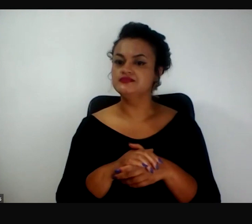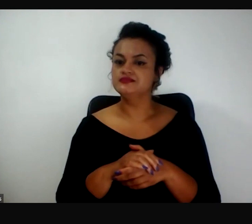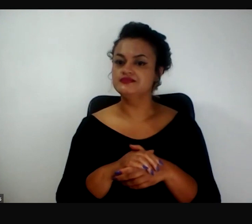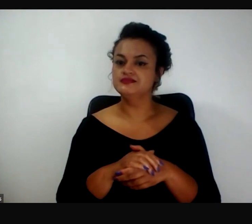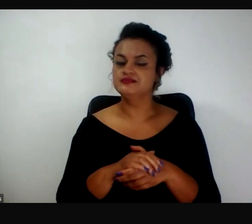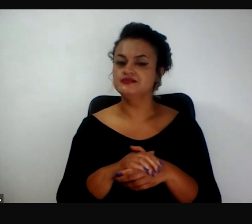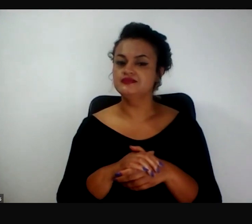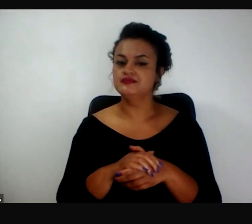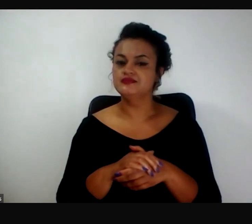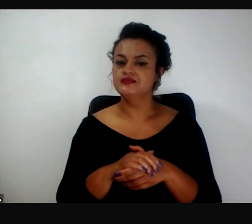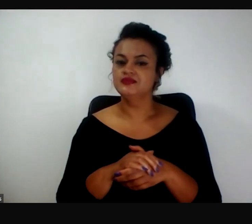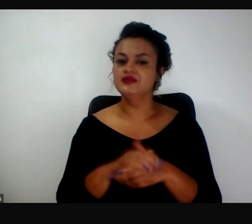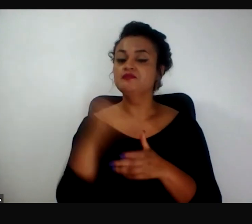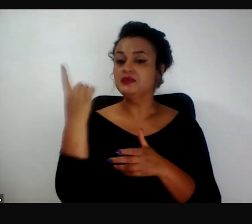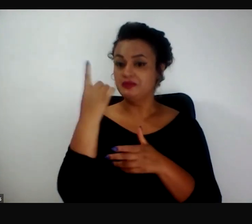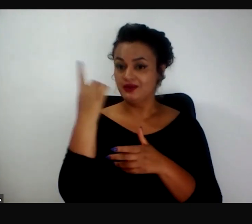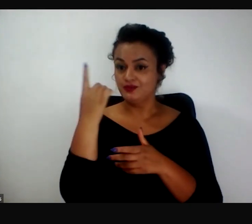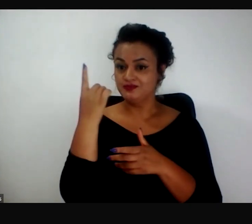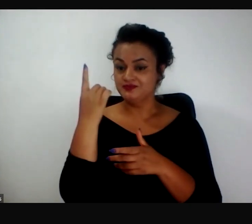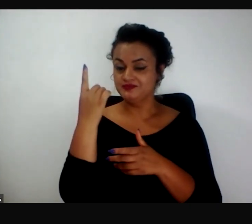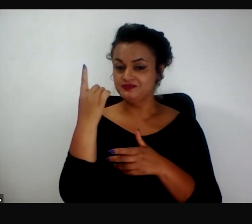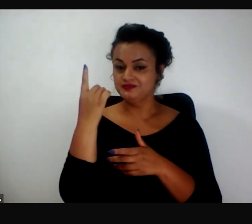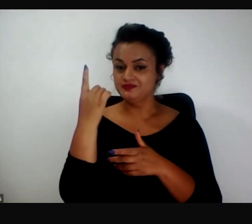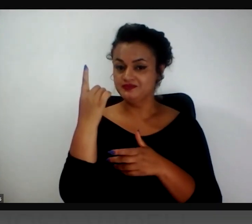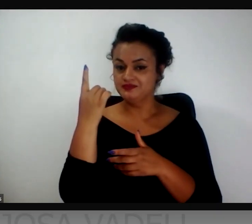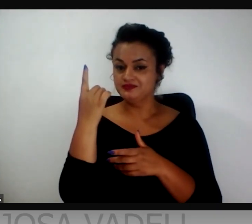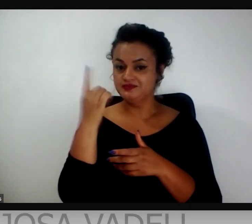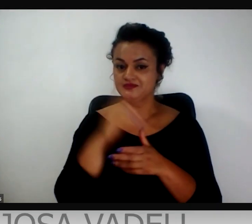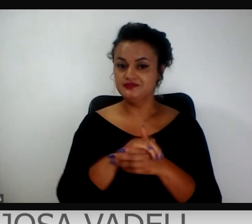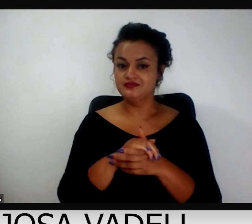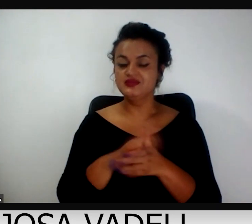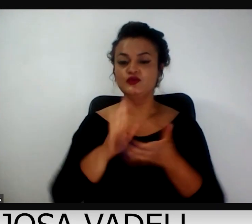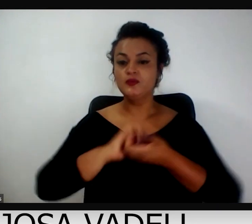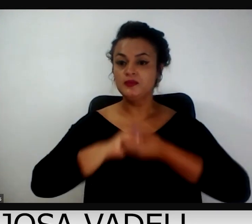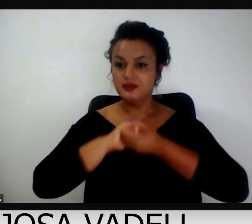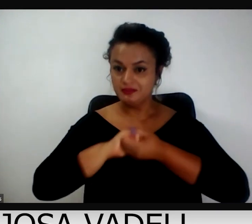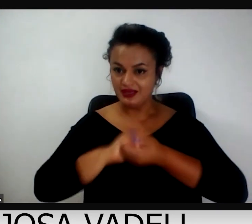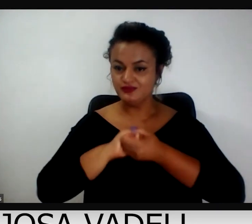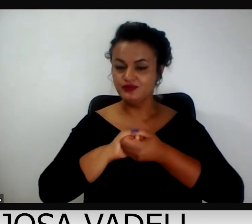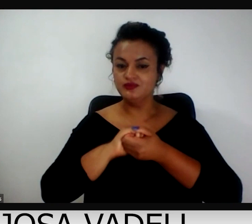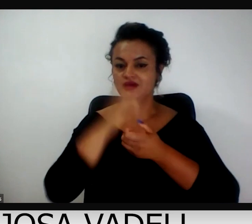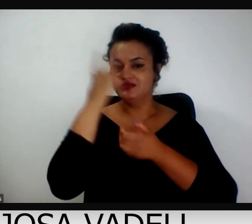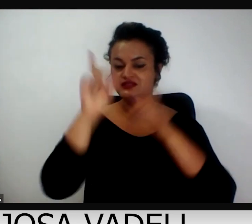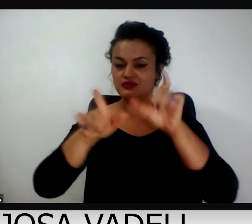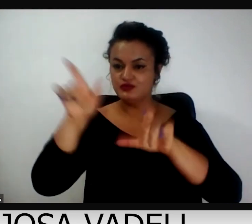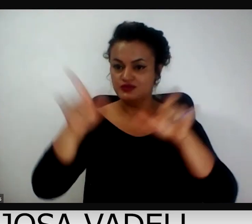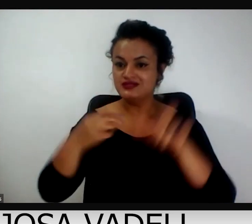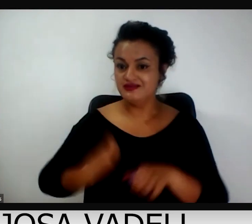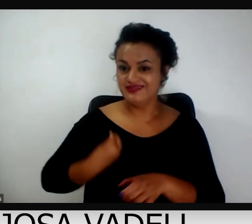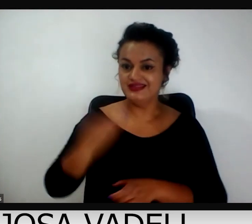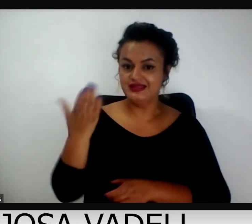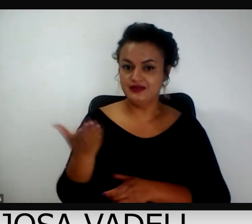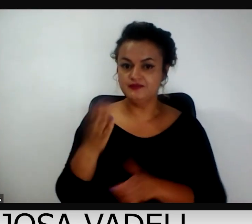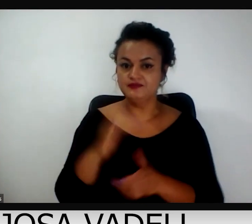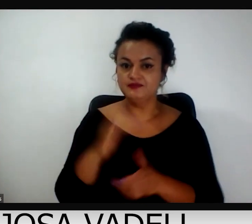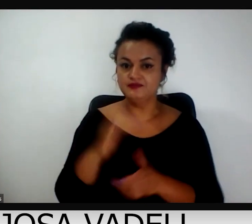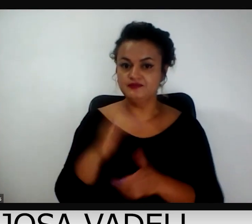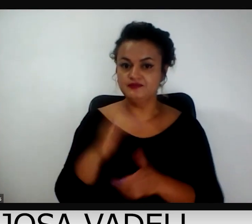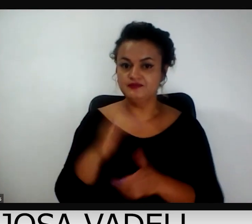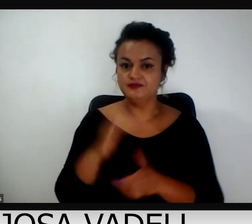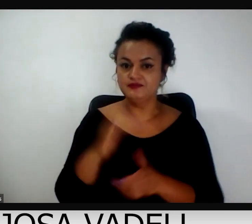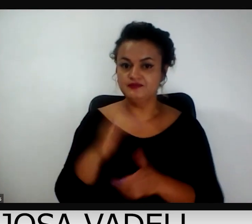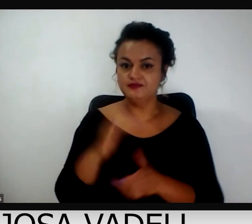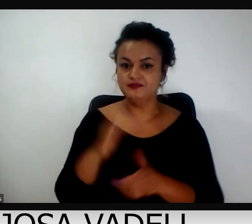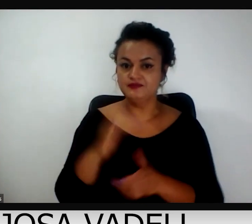Em primeiro lugar, eu quero cumprimentar ao senhor presidente e ao Ao